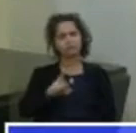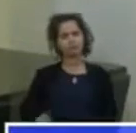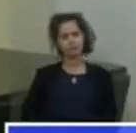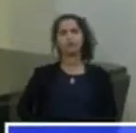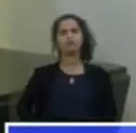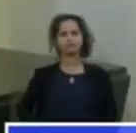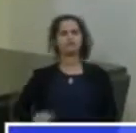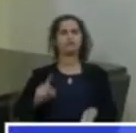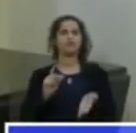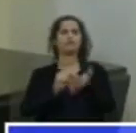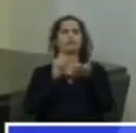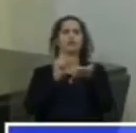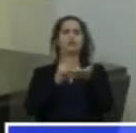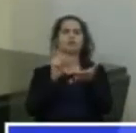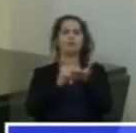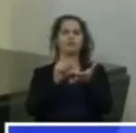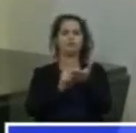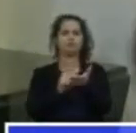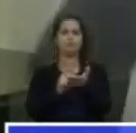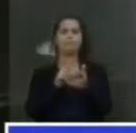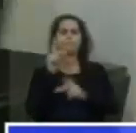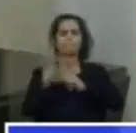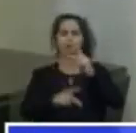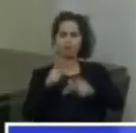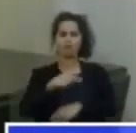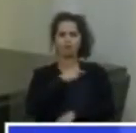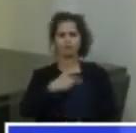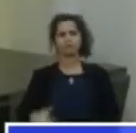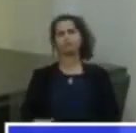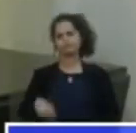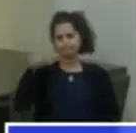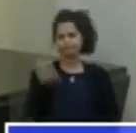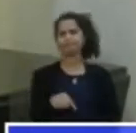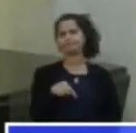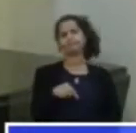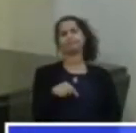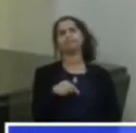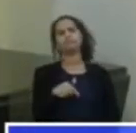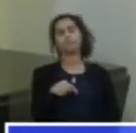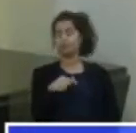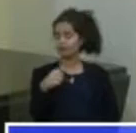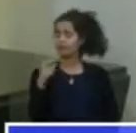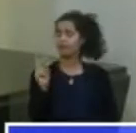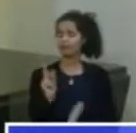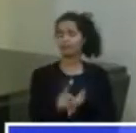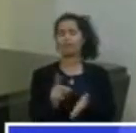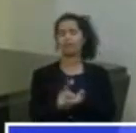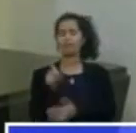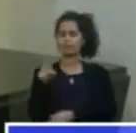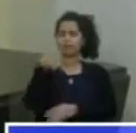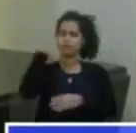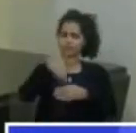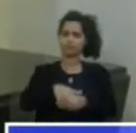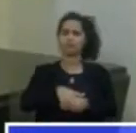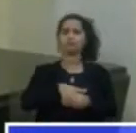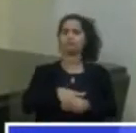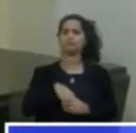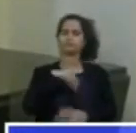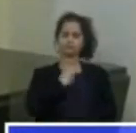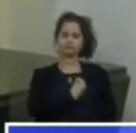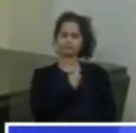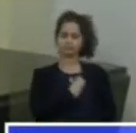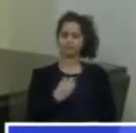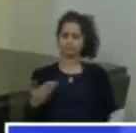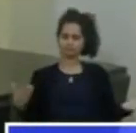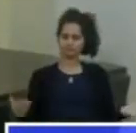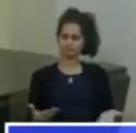legítimo representante do povo, porque está aqui, porque realmente recebeu o voto para tal e pudesse